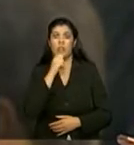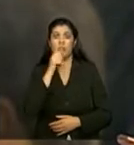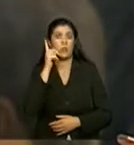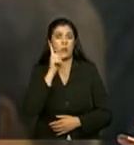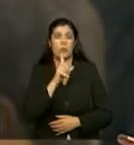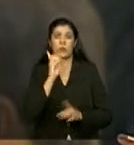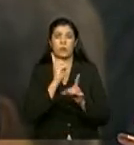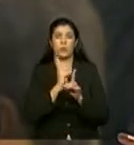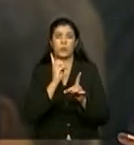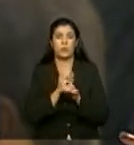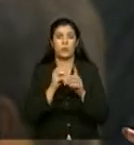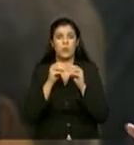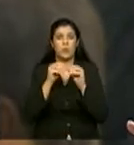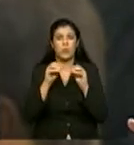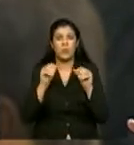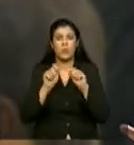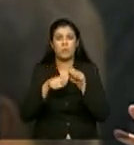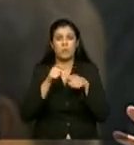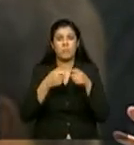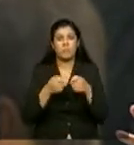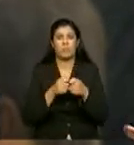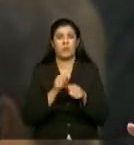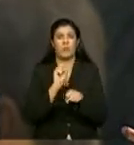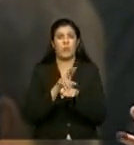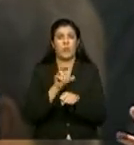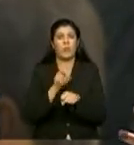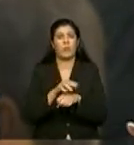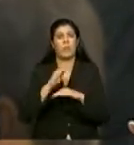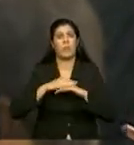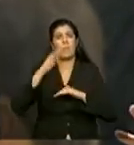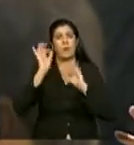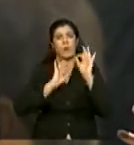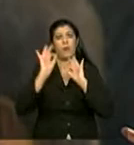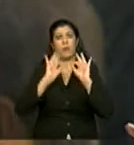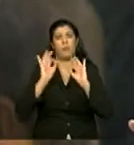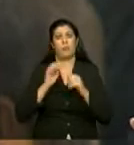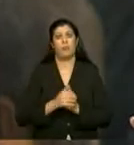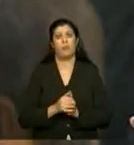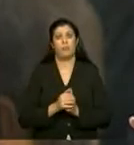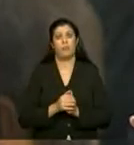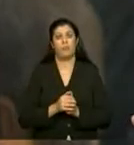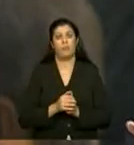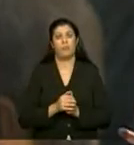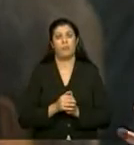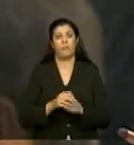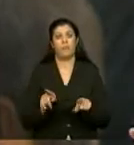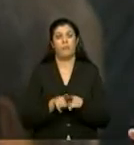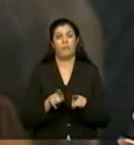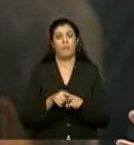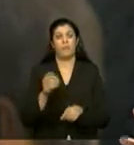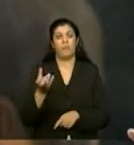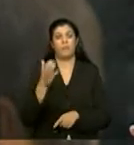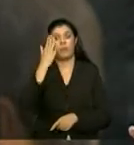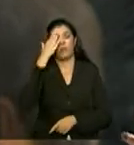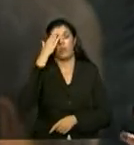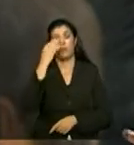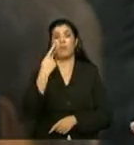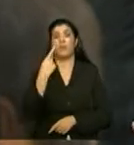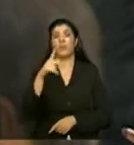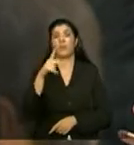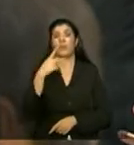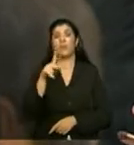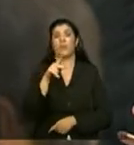vestígios de envenenamento que seria uma dose maior é mas é aí eu queria saber se por essa